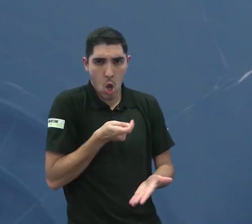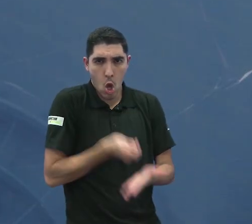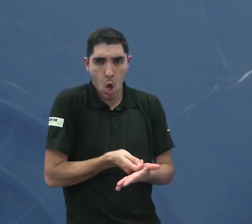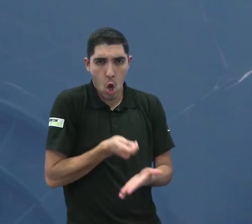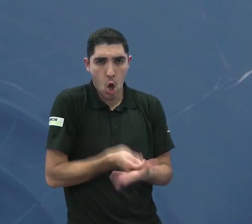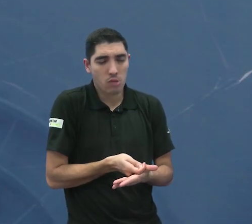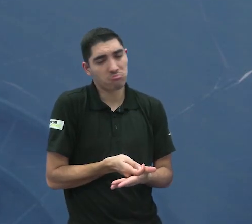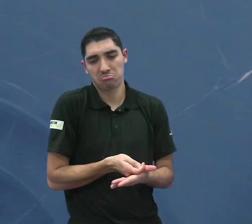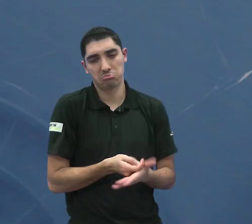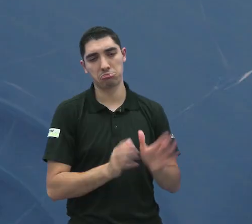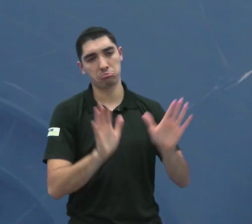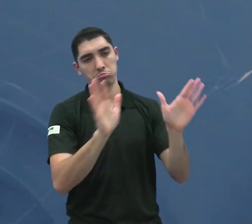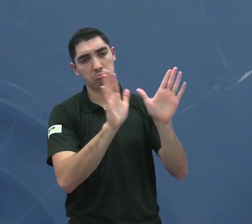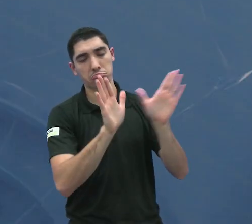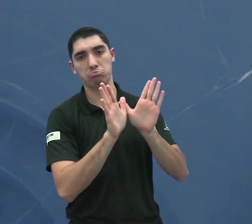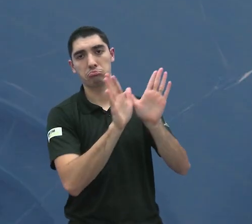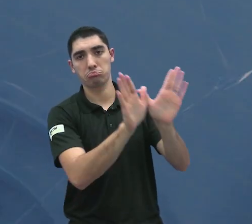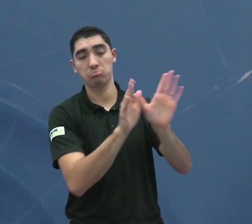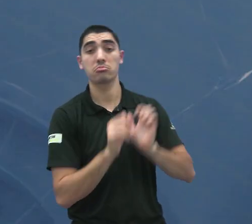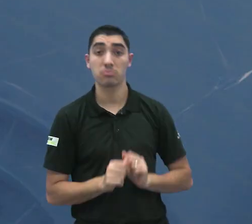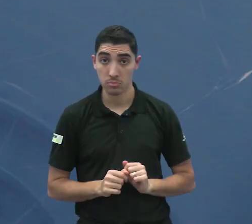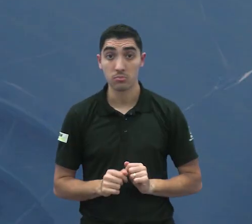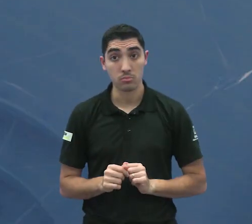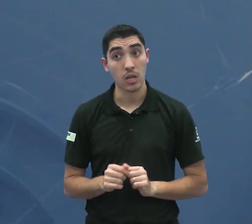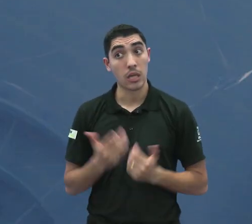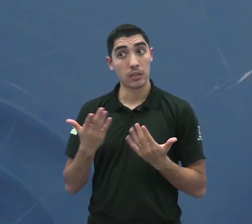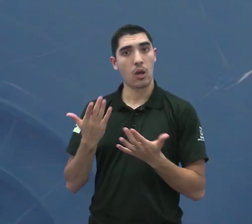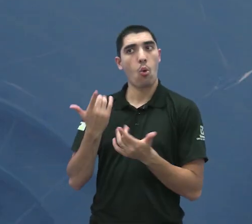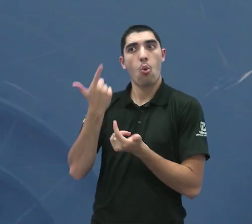utilizadas pelo atual governo dos Estados Unidos.